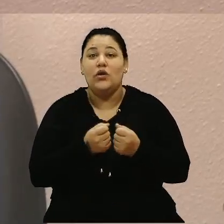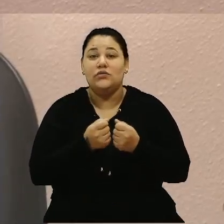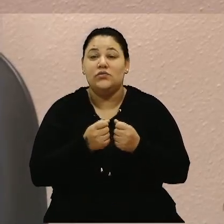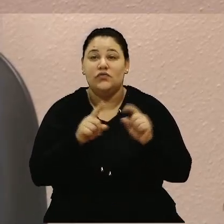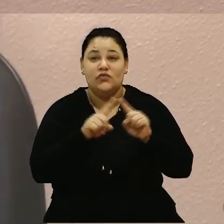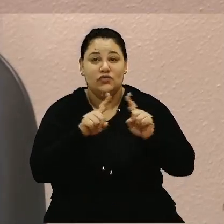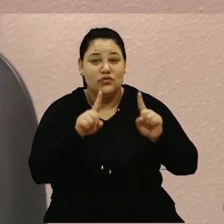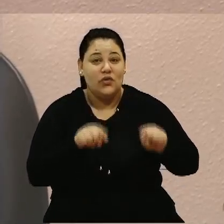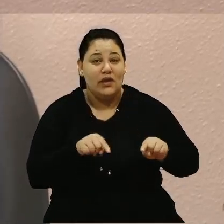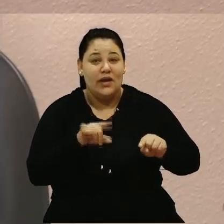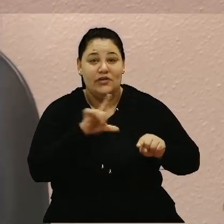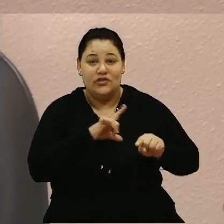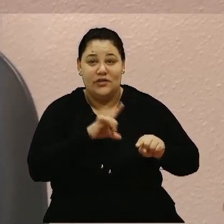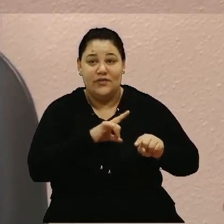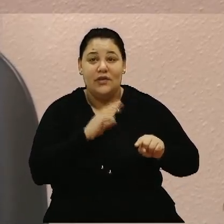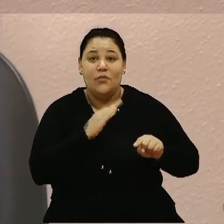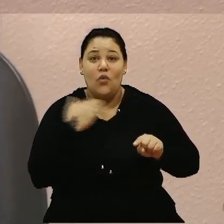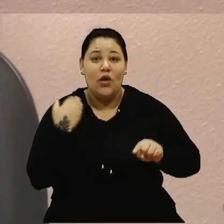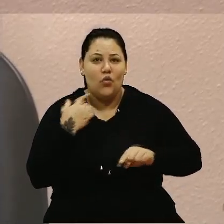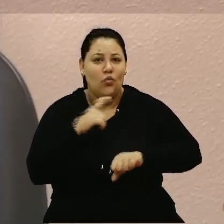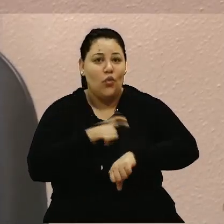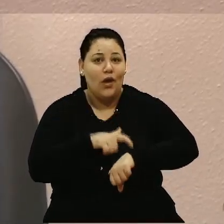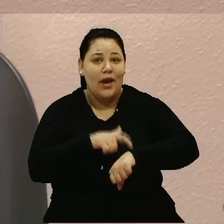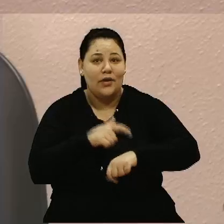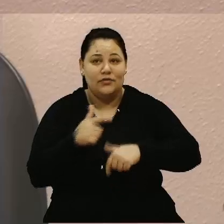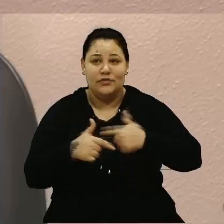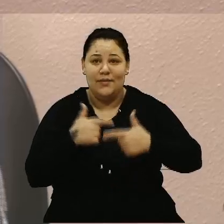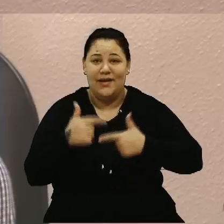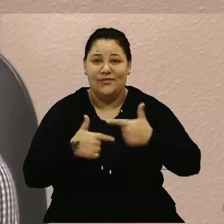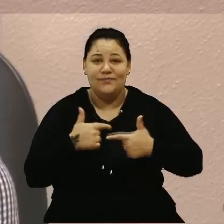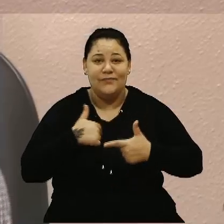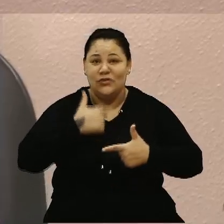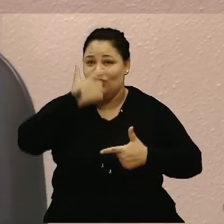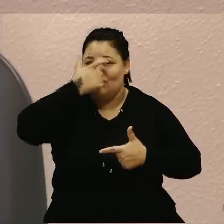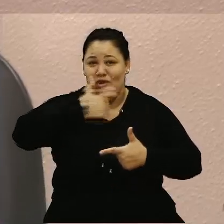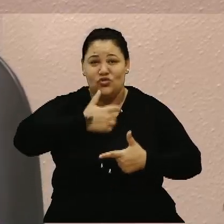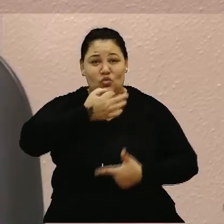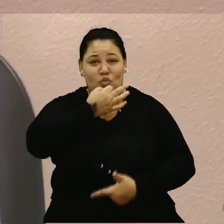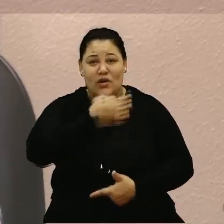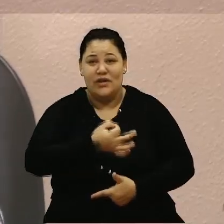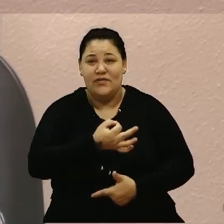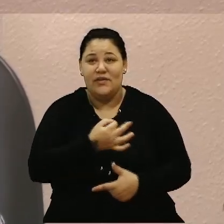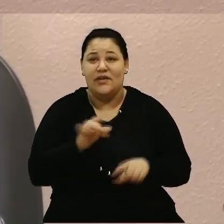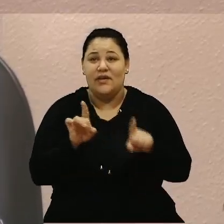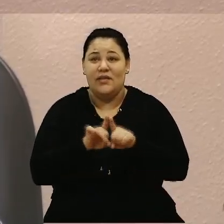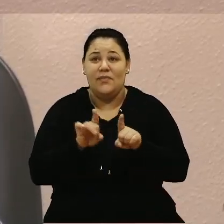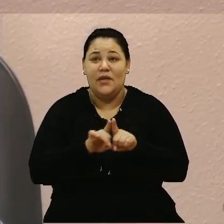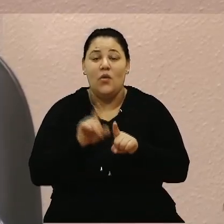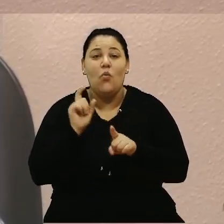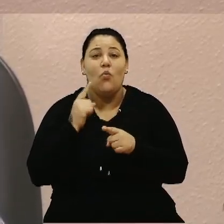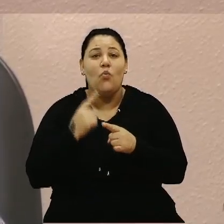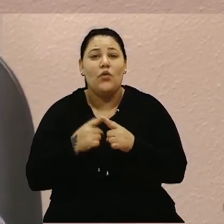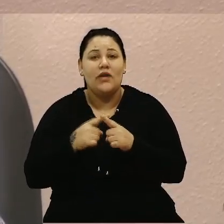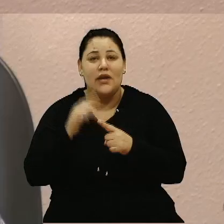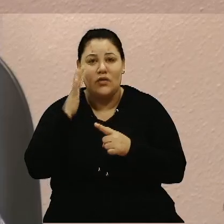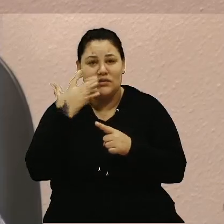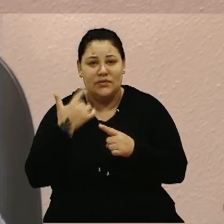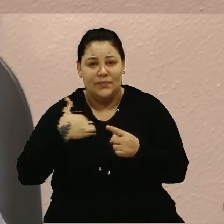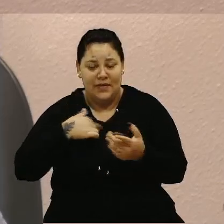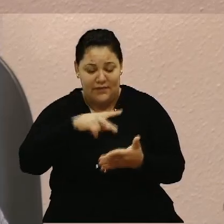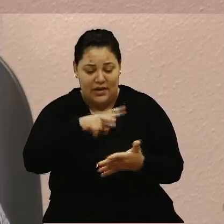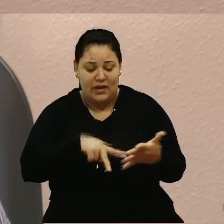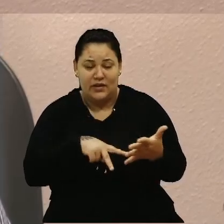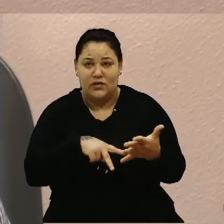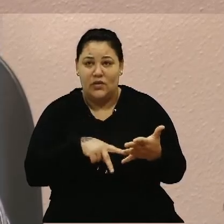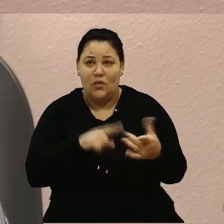que acabaram morrendo no trabalho, que eu acho isso cruel, né? E as motivações que levaram a isso. Eu estava lendo, porque